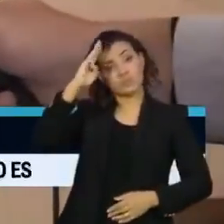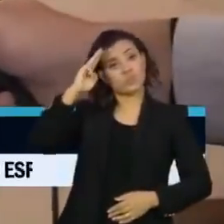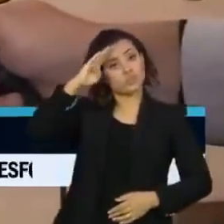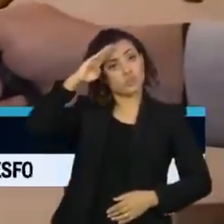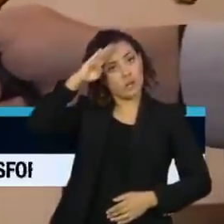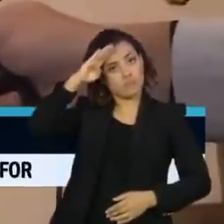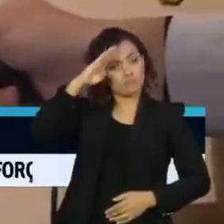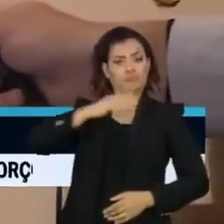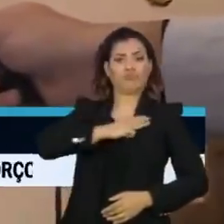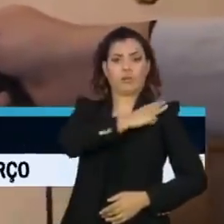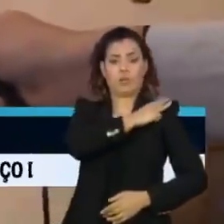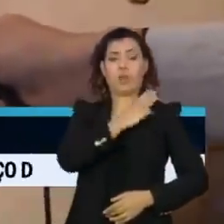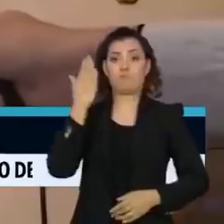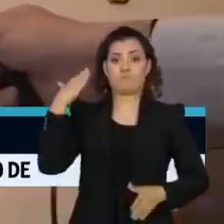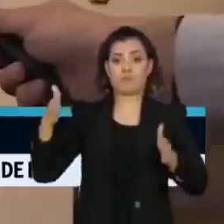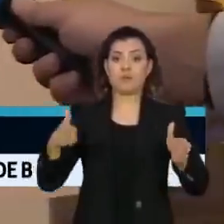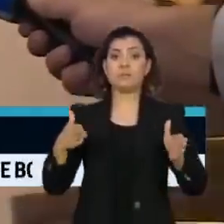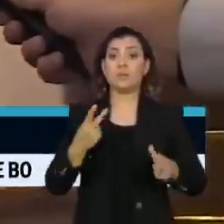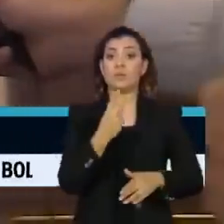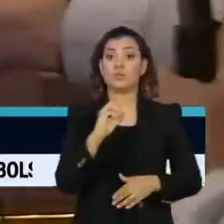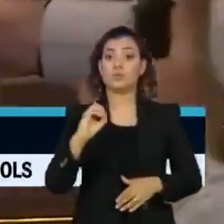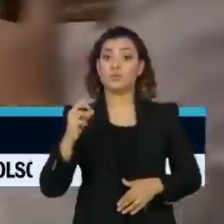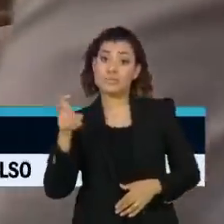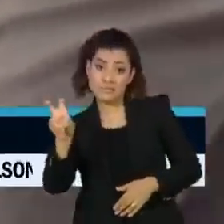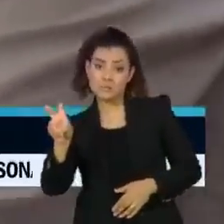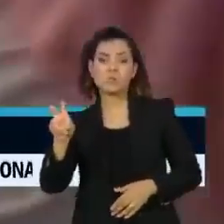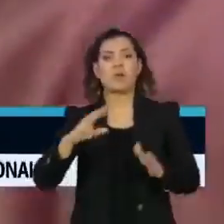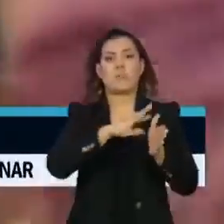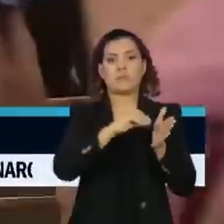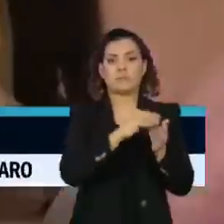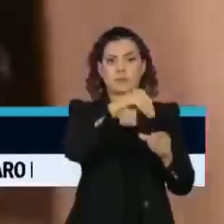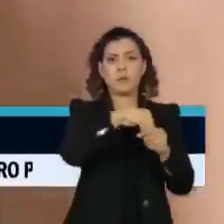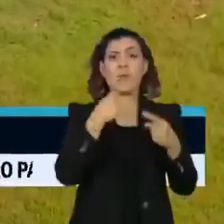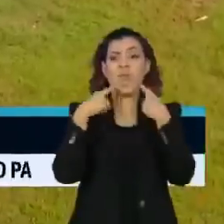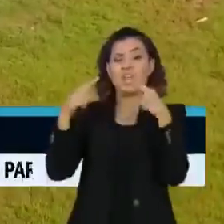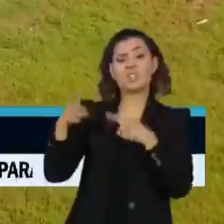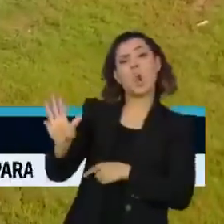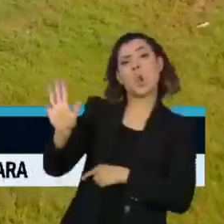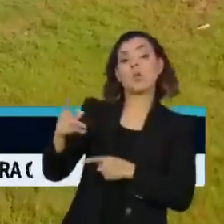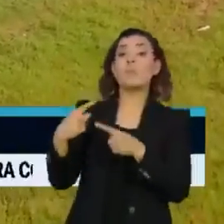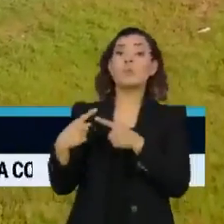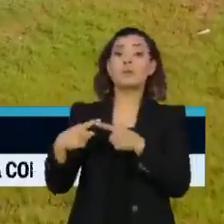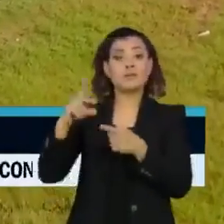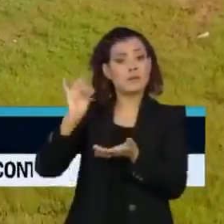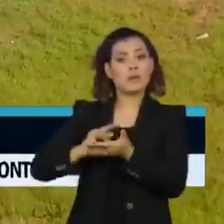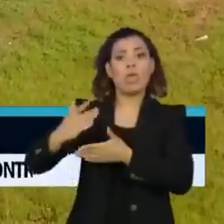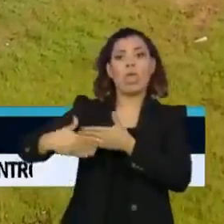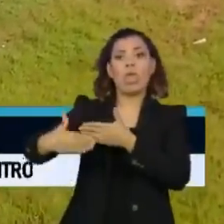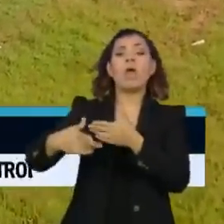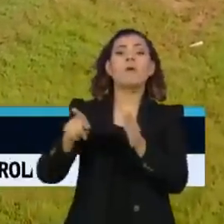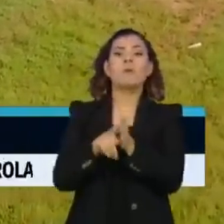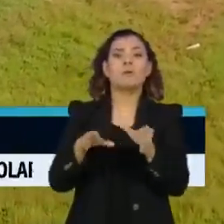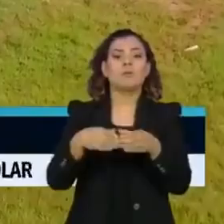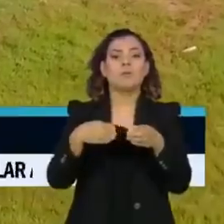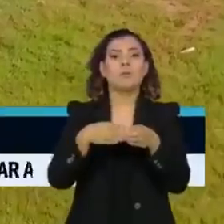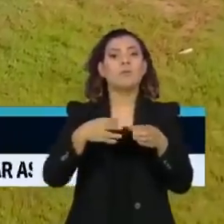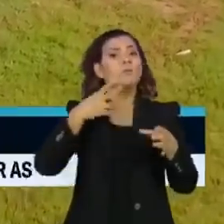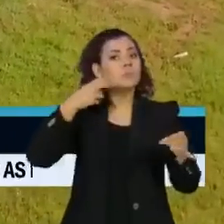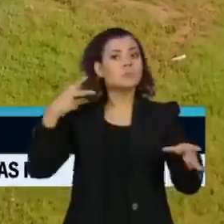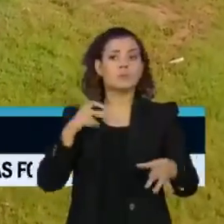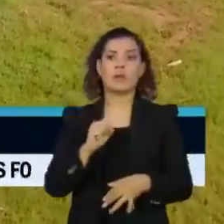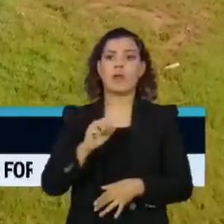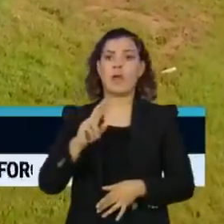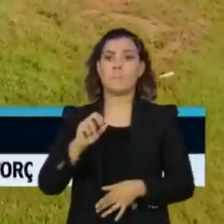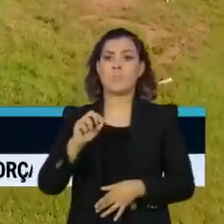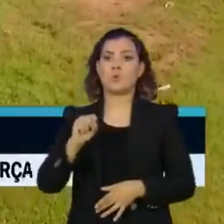Exército na Amazônia, em 2005, Heleno criticou o presidente Lula pela homologação da reserva indígena Raposa Serra do